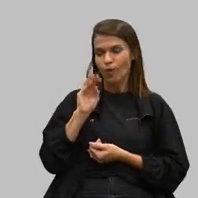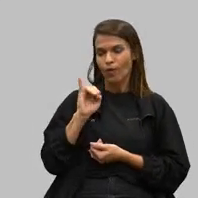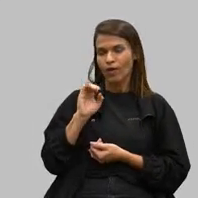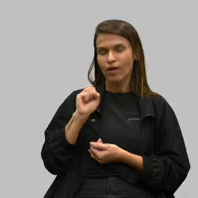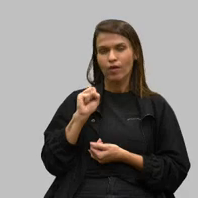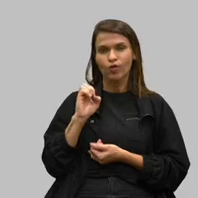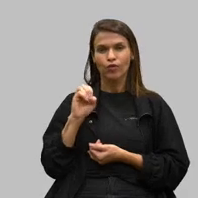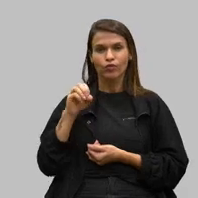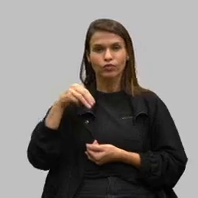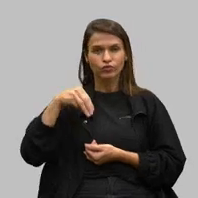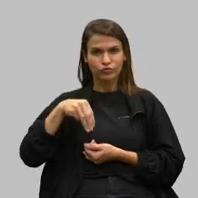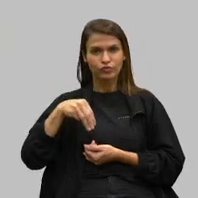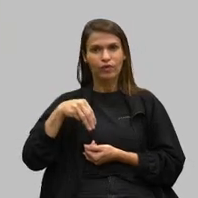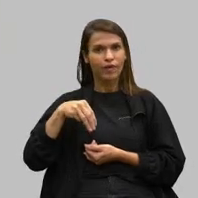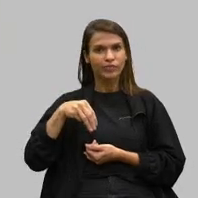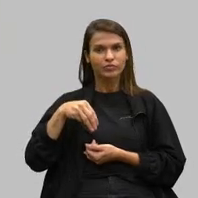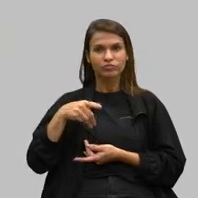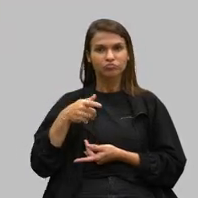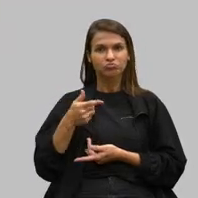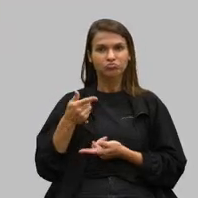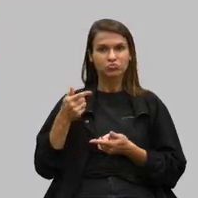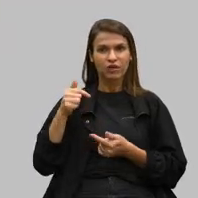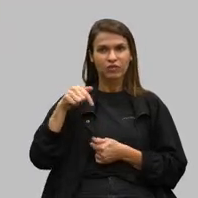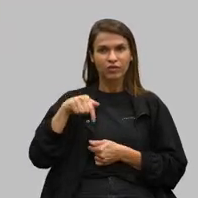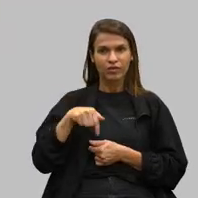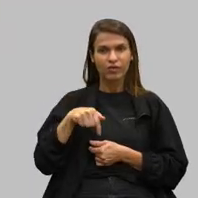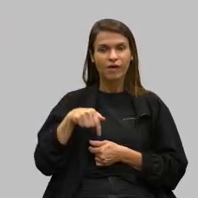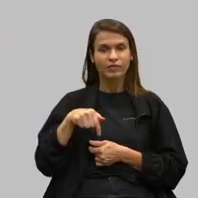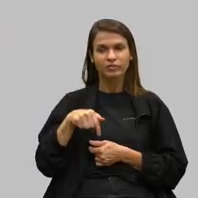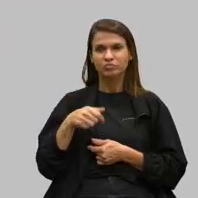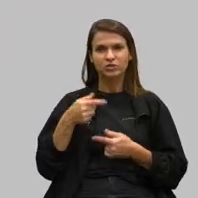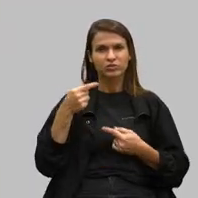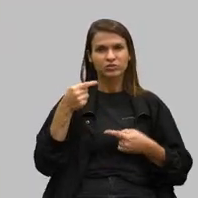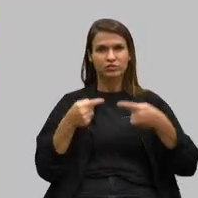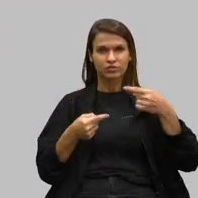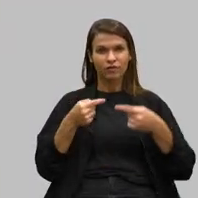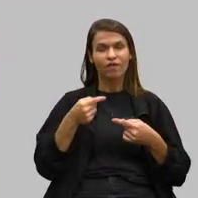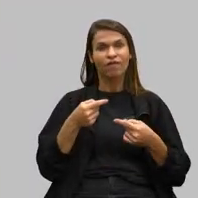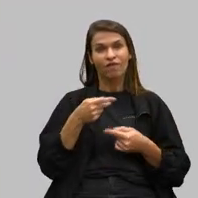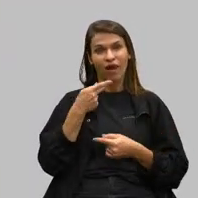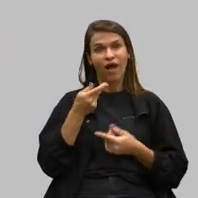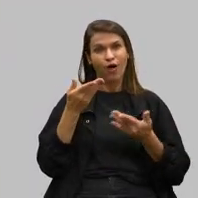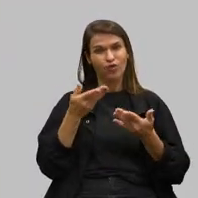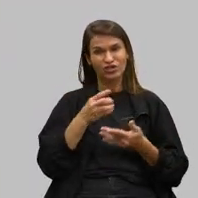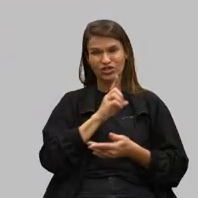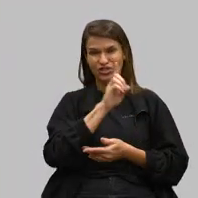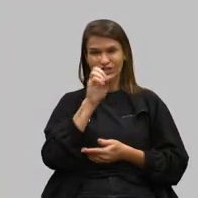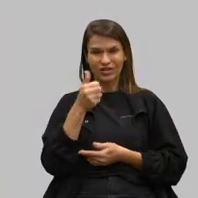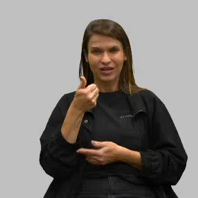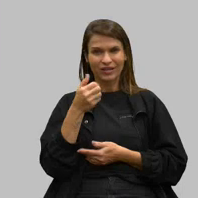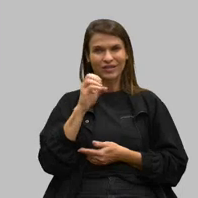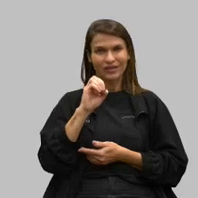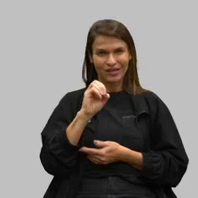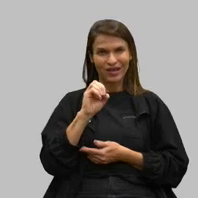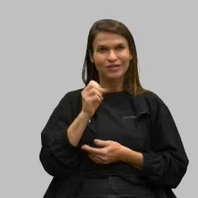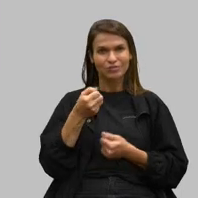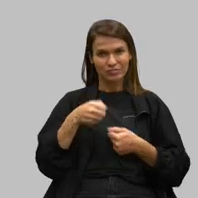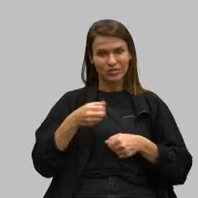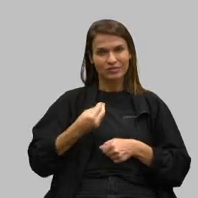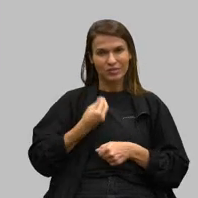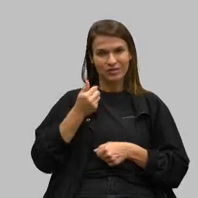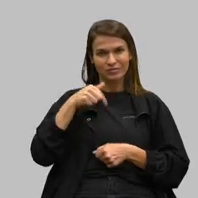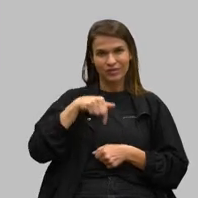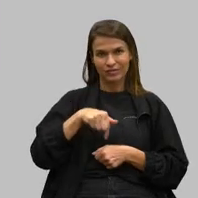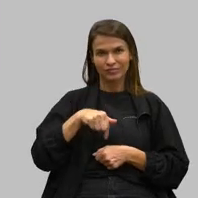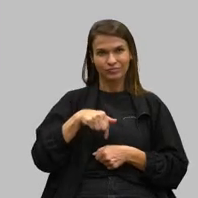Dia 10, vamos esgotar o tema. Então, nós vamos ter que discutir dia 10, que eu tenho que falar hoje, porque dia 10... Dia 10, você tem que vir. Eu não estou aqui. Mas